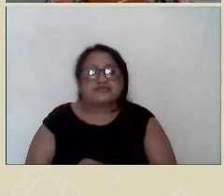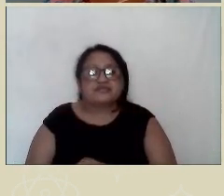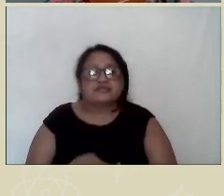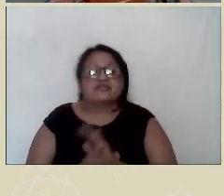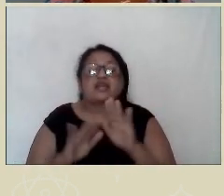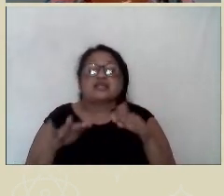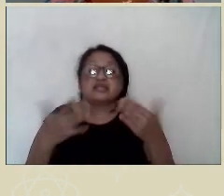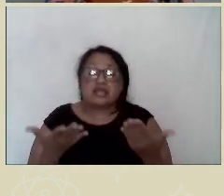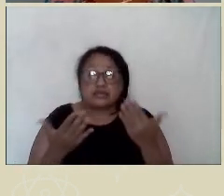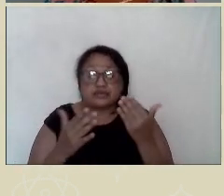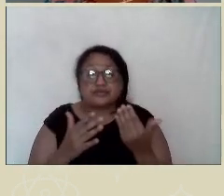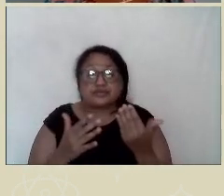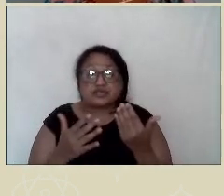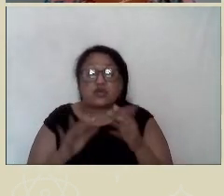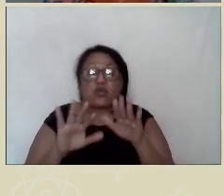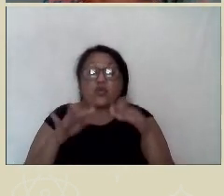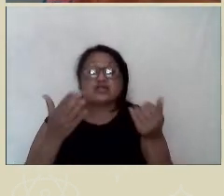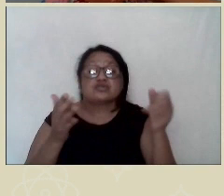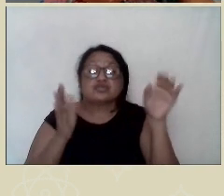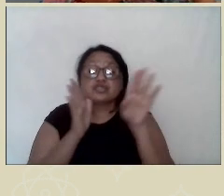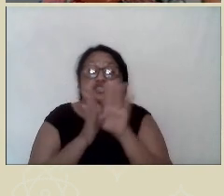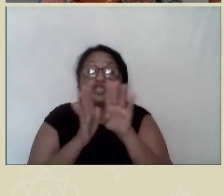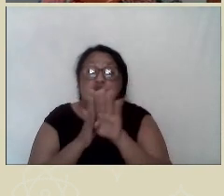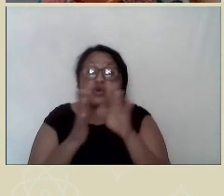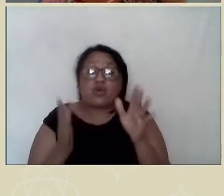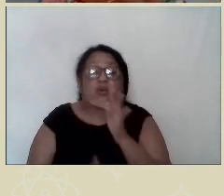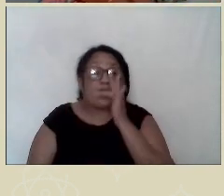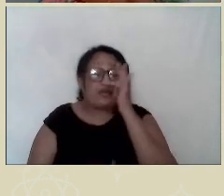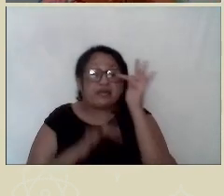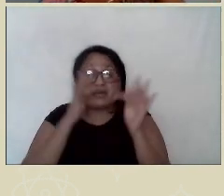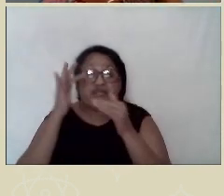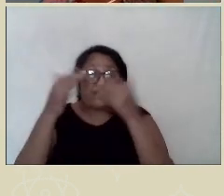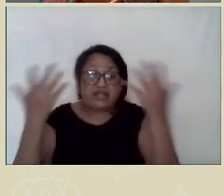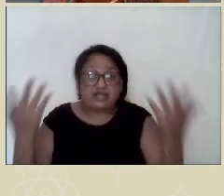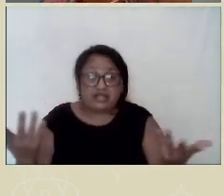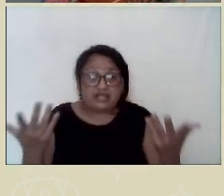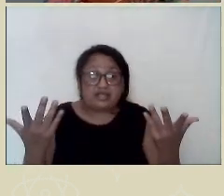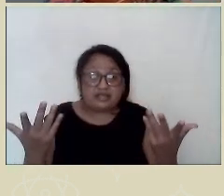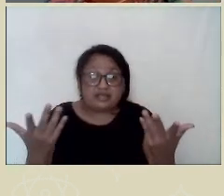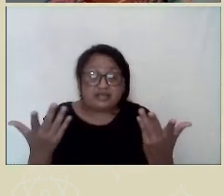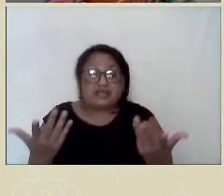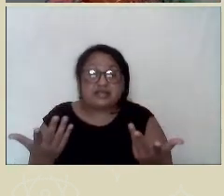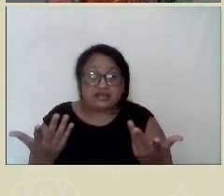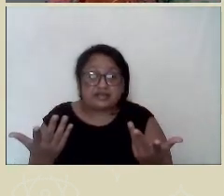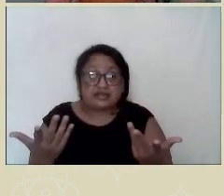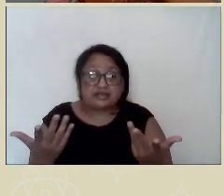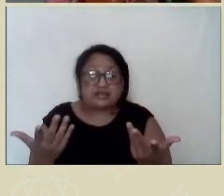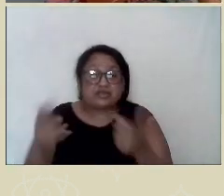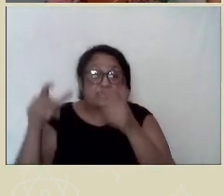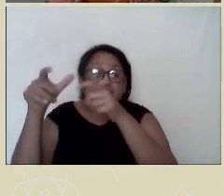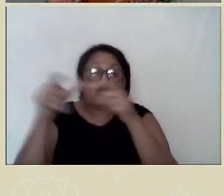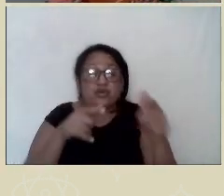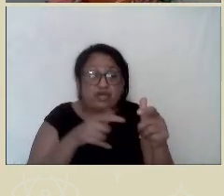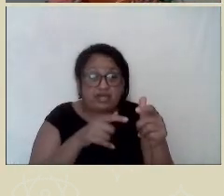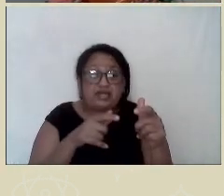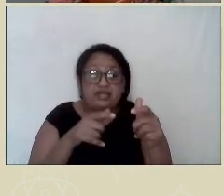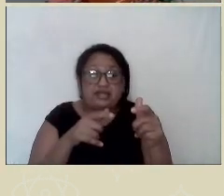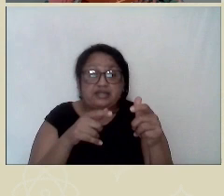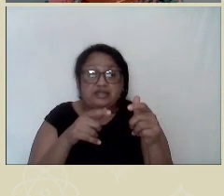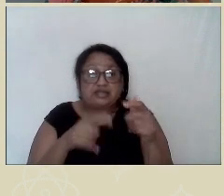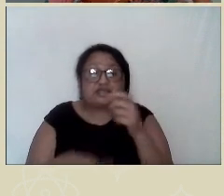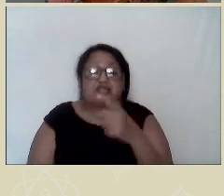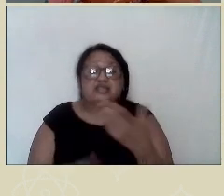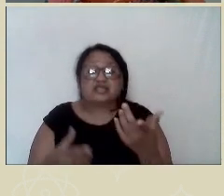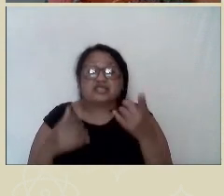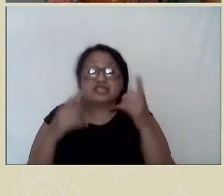estão sendo retirados na parte chinesa na arista china de la montanha na parte chinesa da